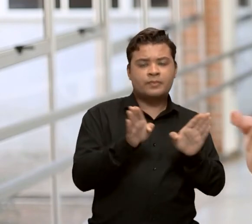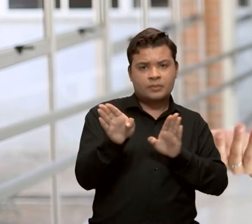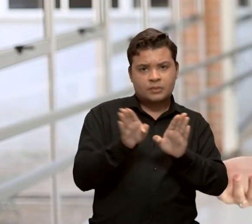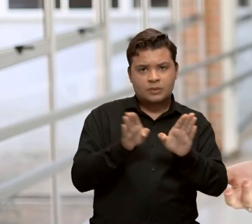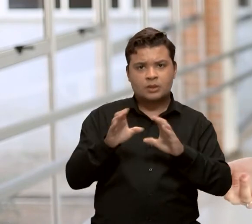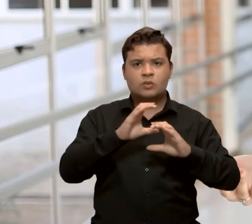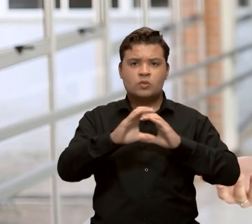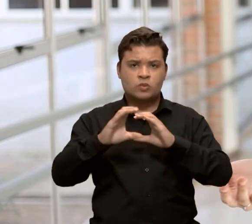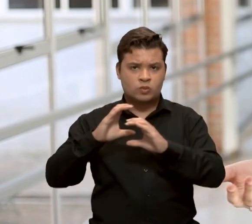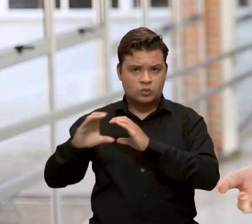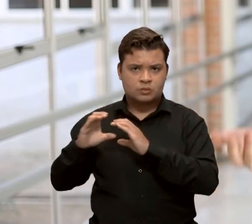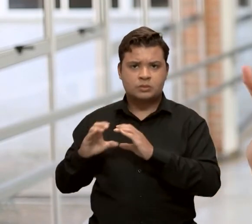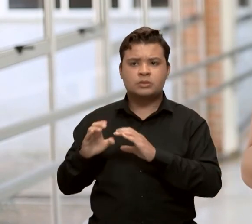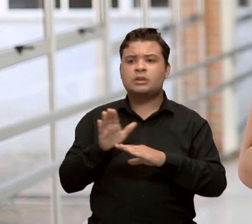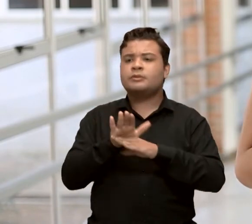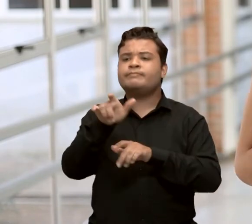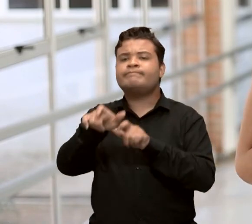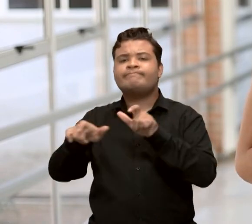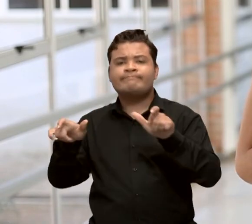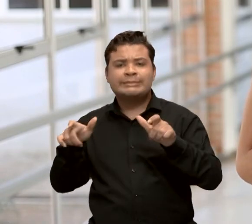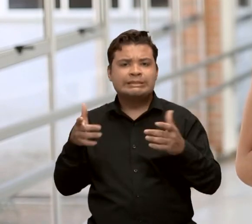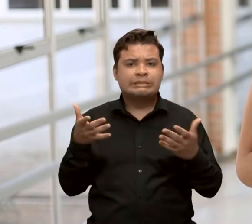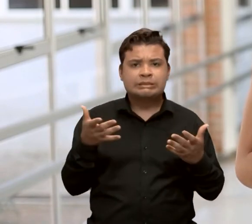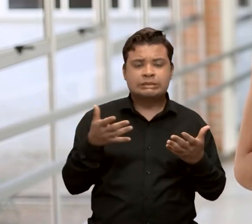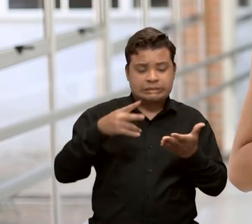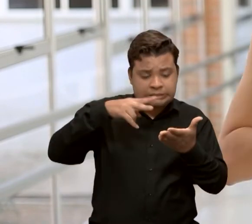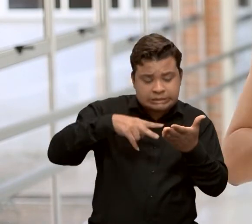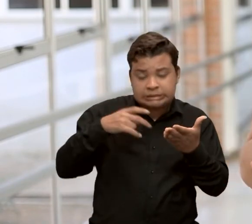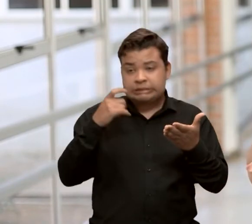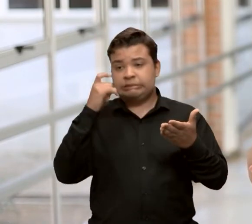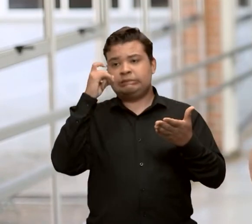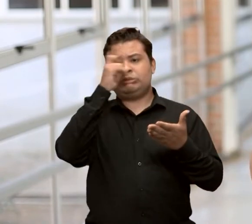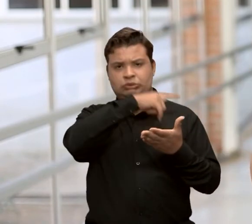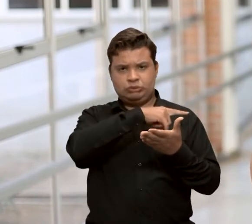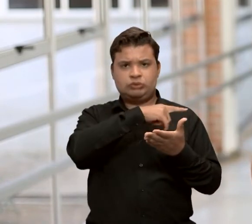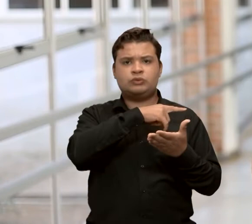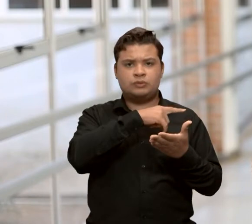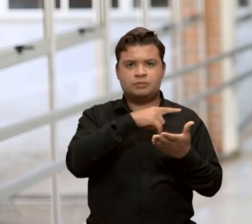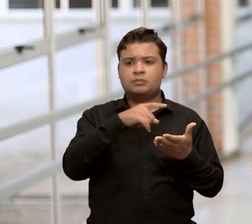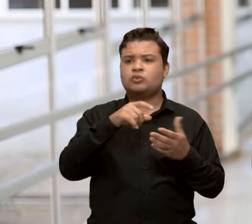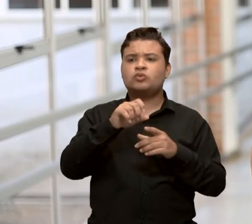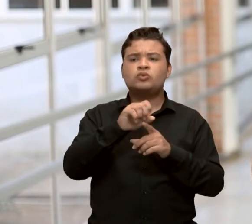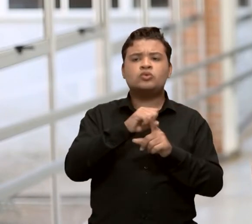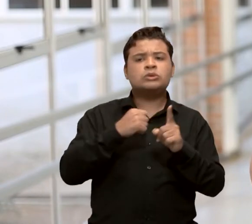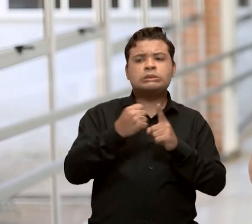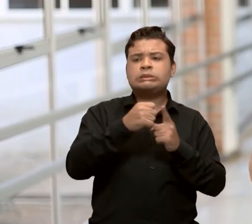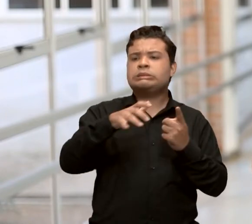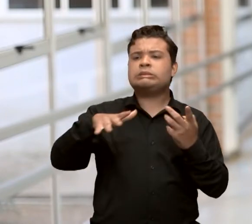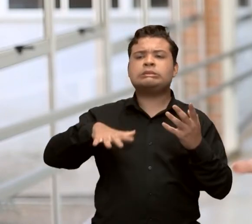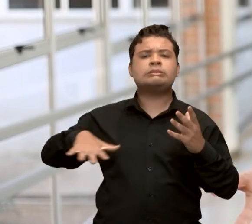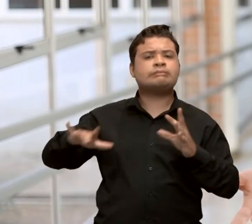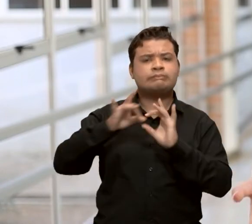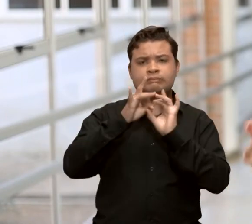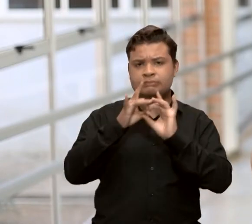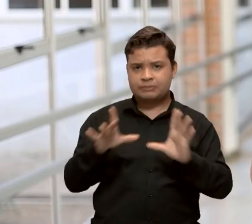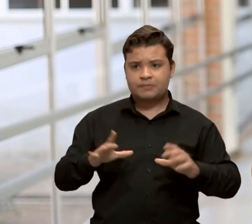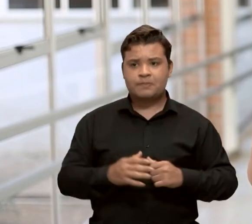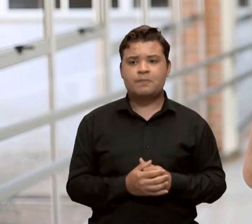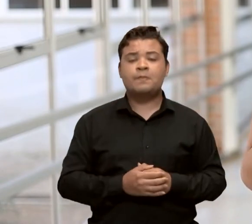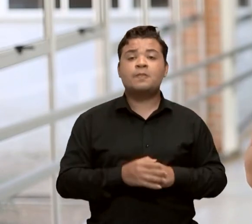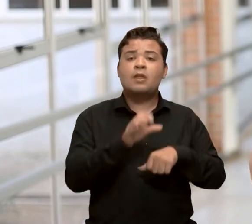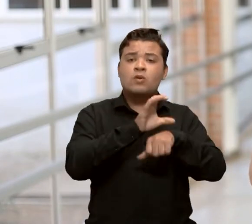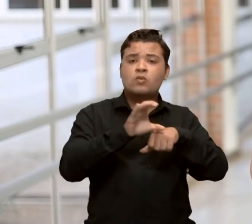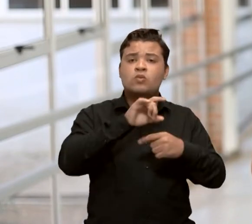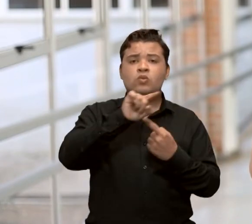visando a inclusão das pessoas com dificuldade de leitura em todas as esferas sociais. O curso tem como objetivo